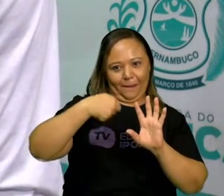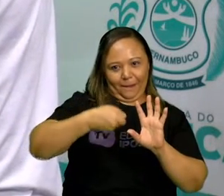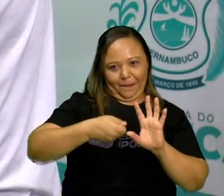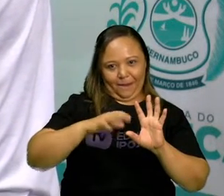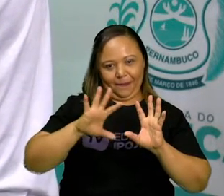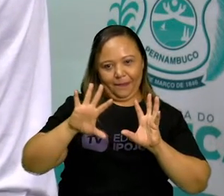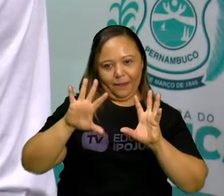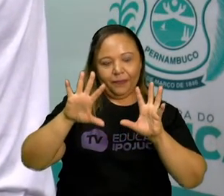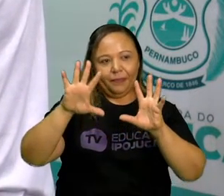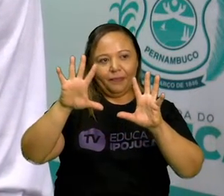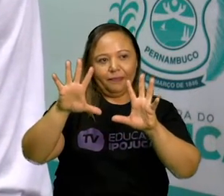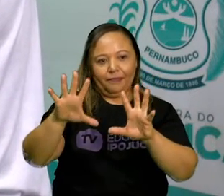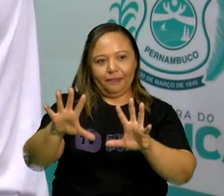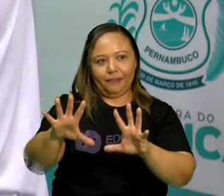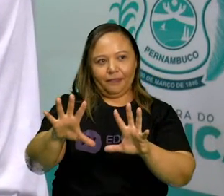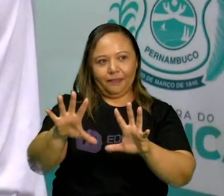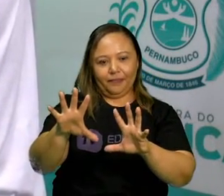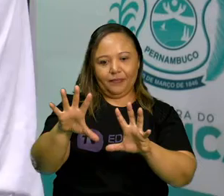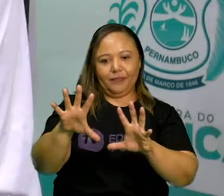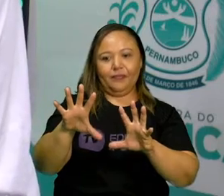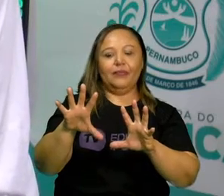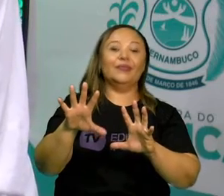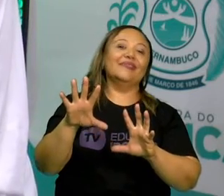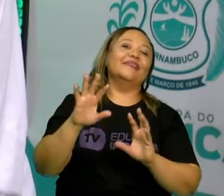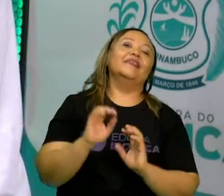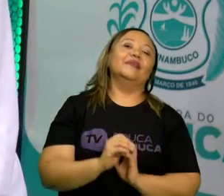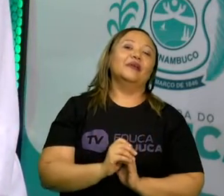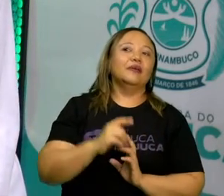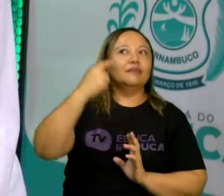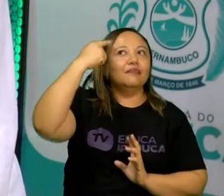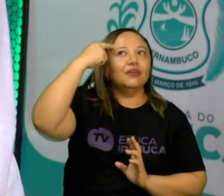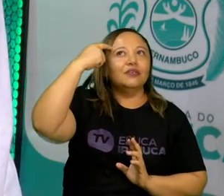E aí e